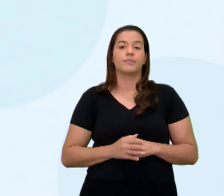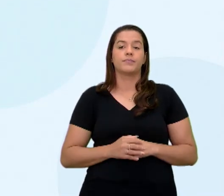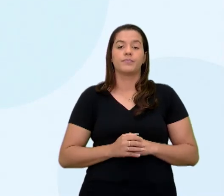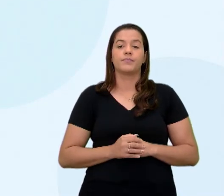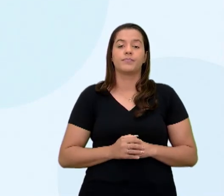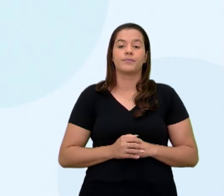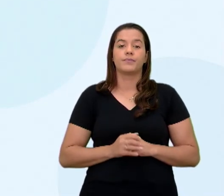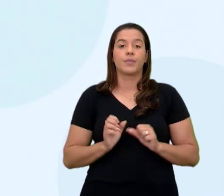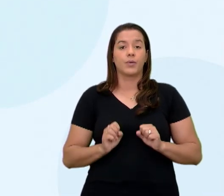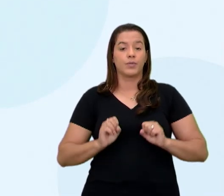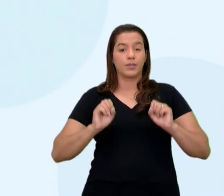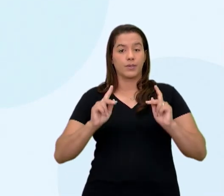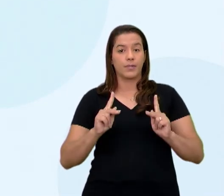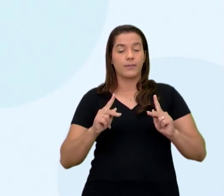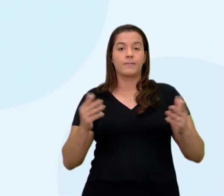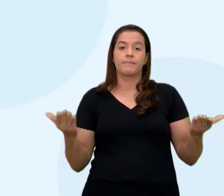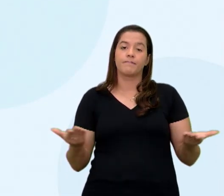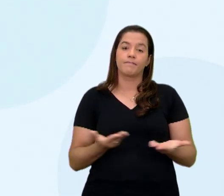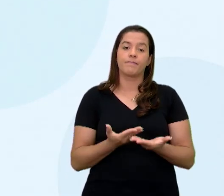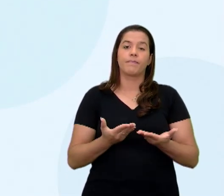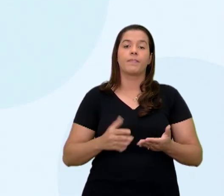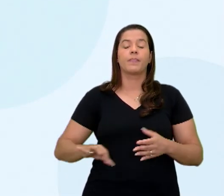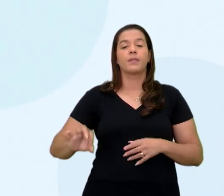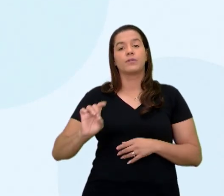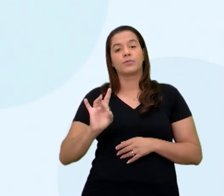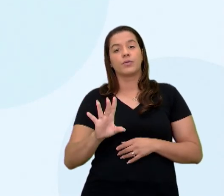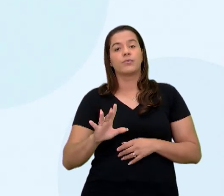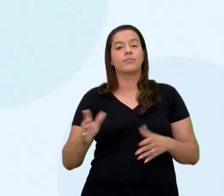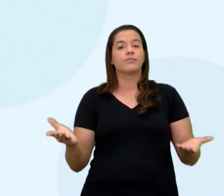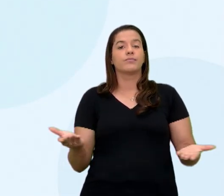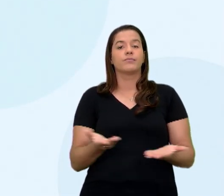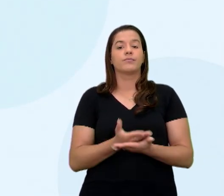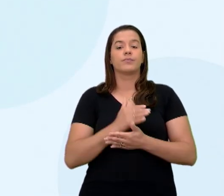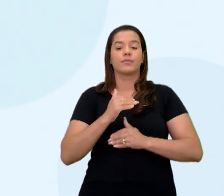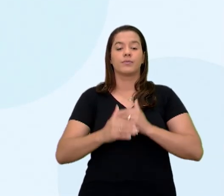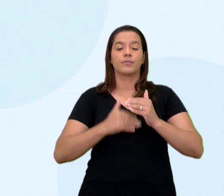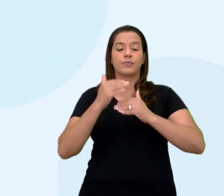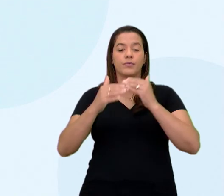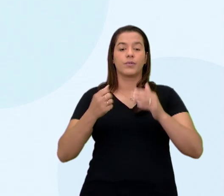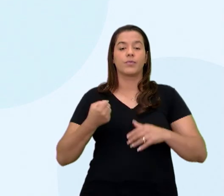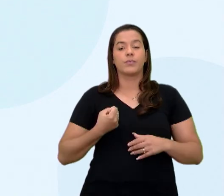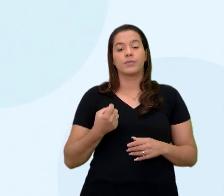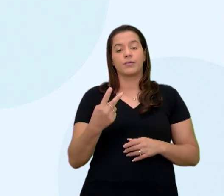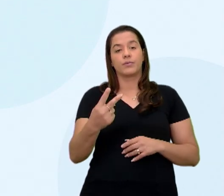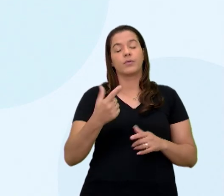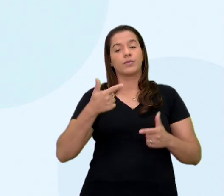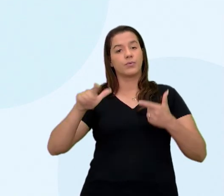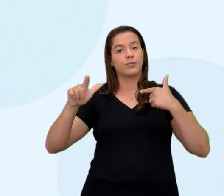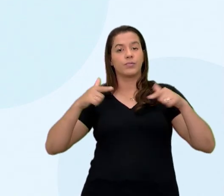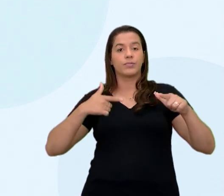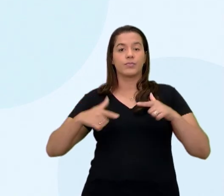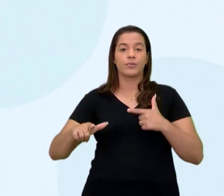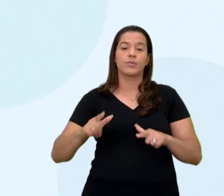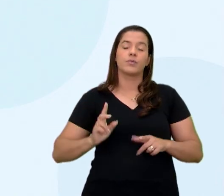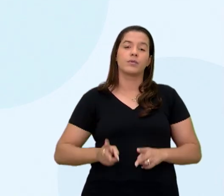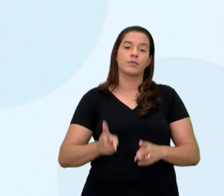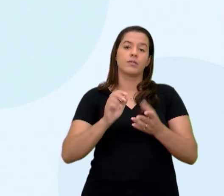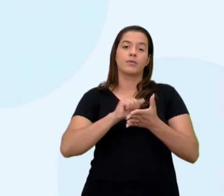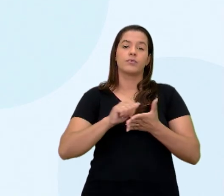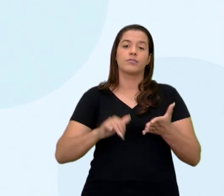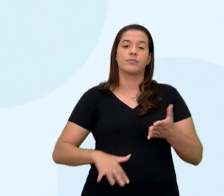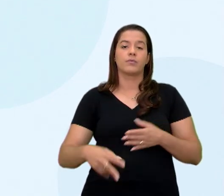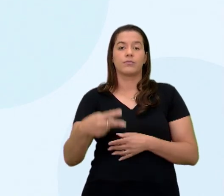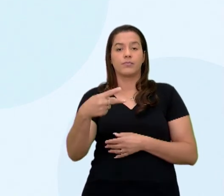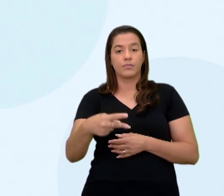aula. Certo, galera? Então, por enquanto, é só, né? Nós vamos ter aí o desenvolvimento 2 e os outros desenvolvimentos nessa atividade